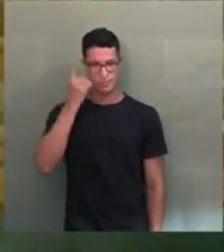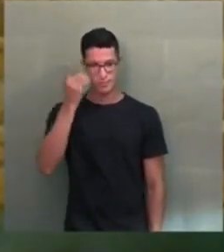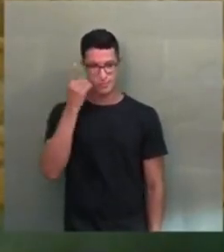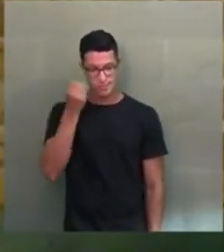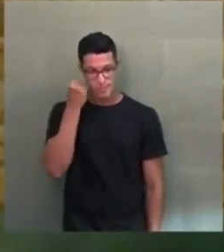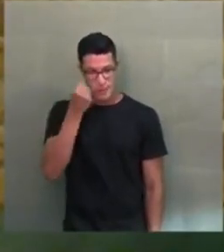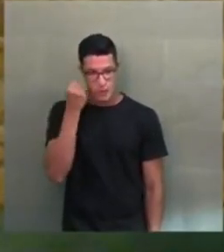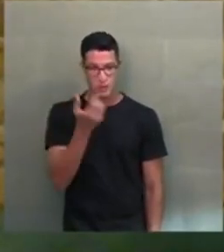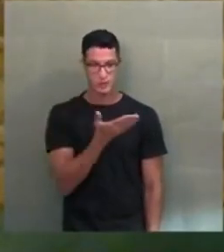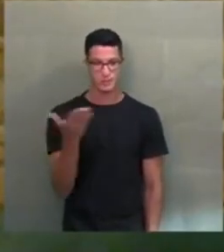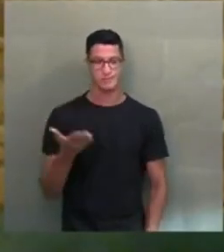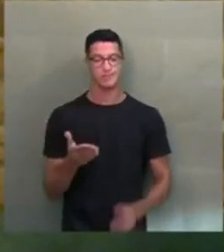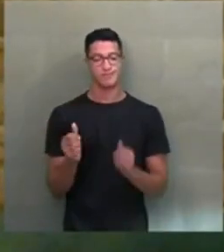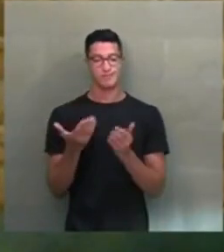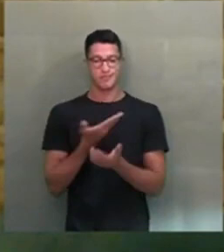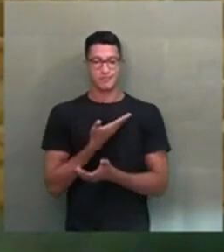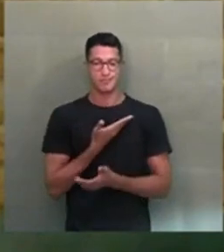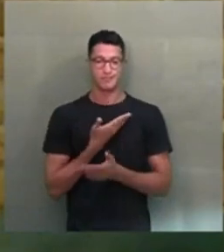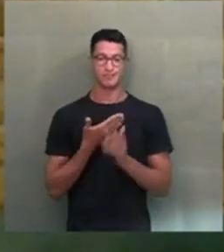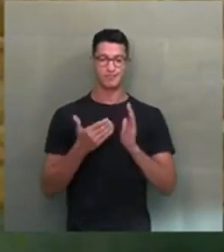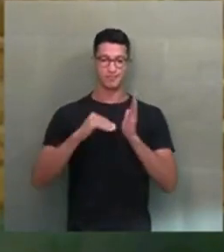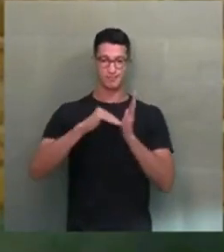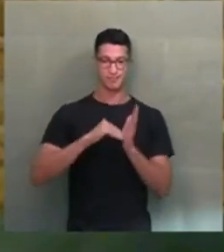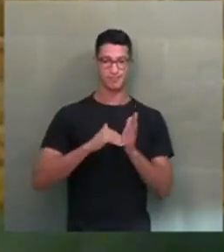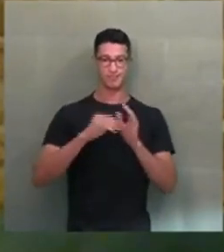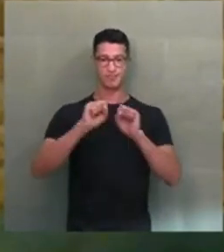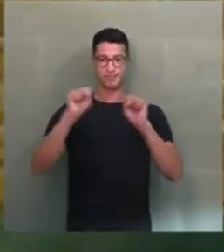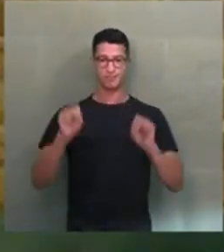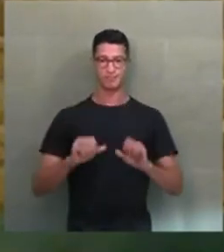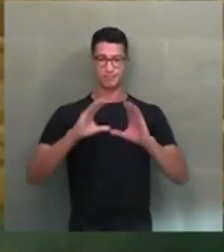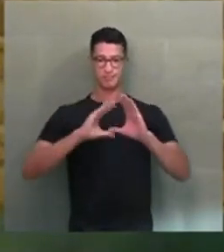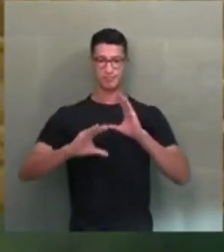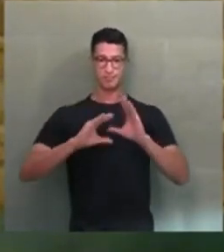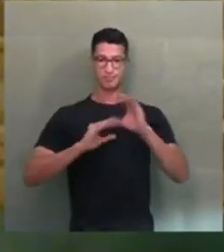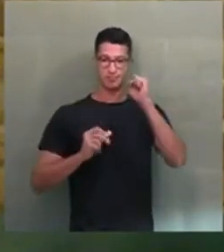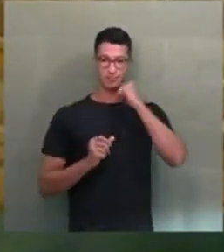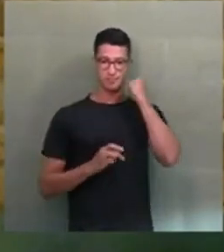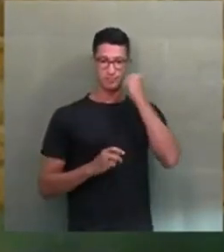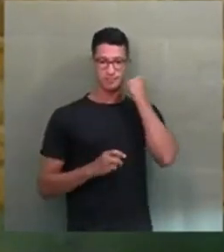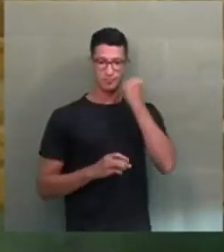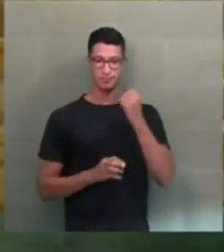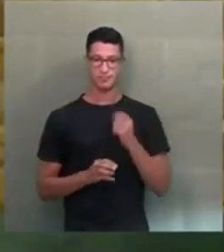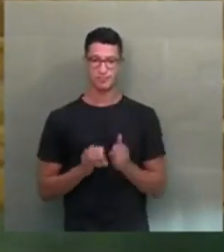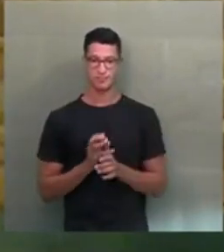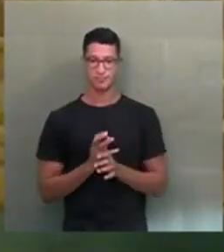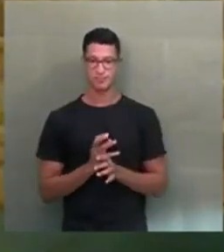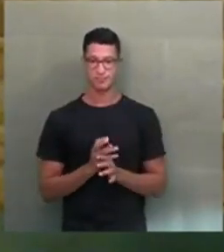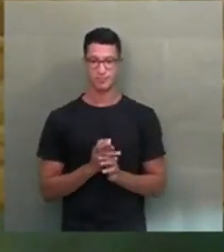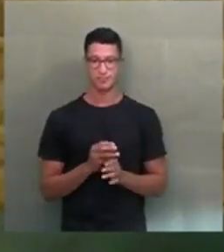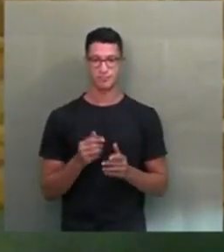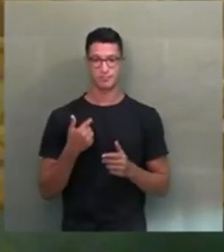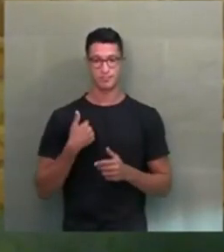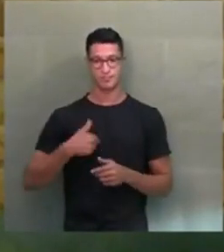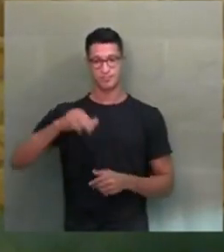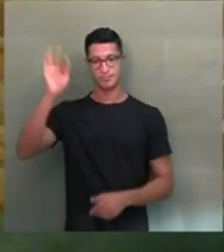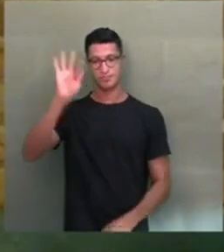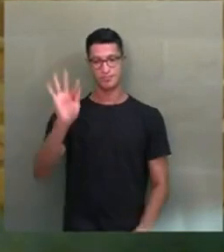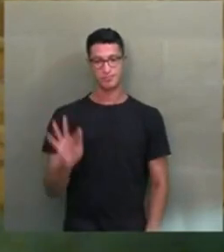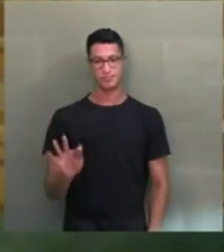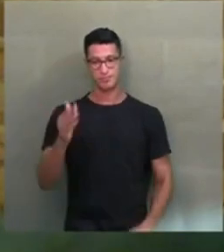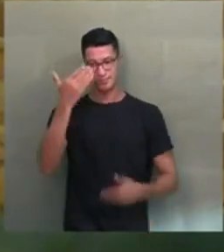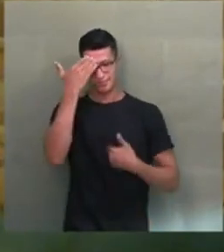estimados colegas da Casa e do Sistema de Comunicação do Senado Federal. Fico feliz, grata